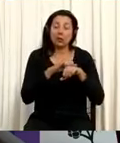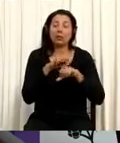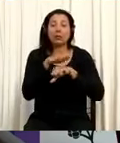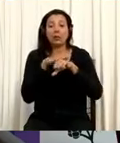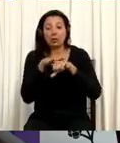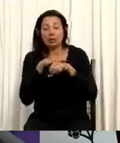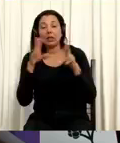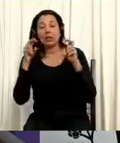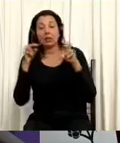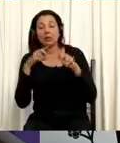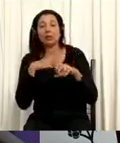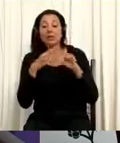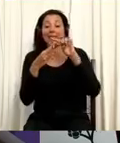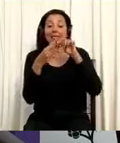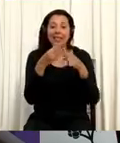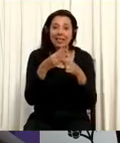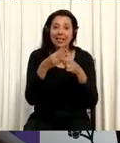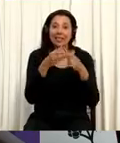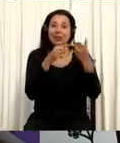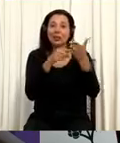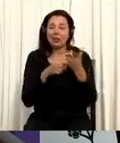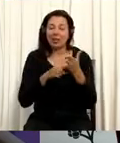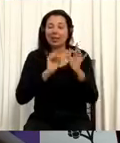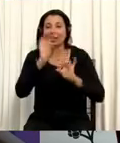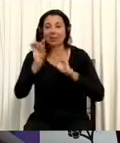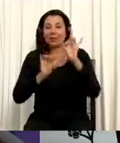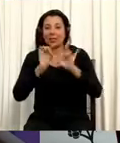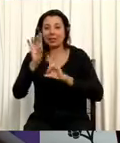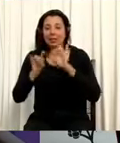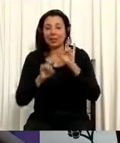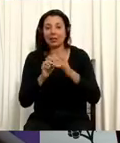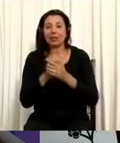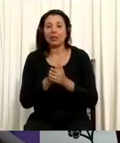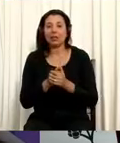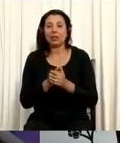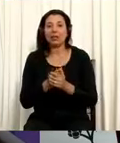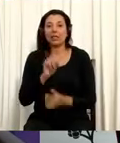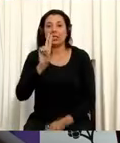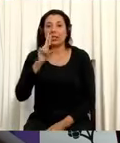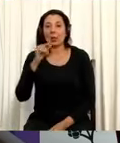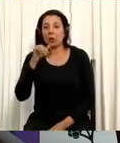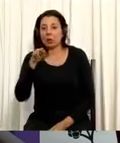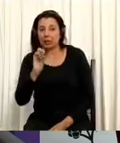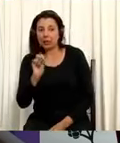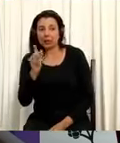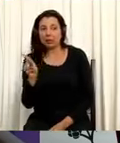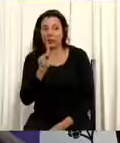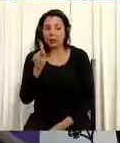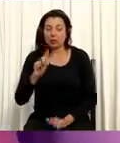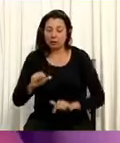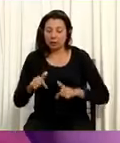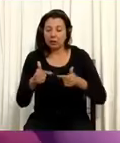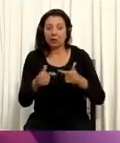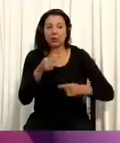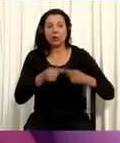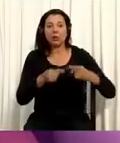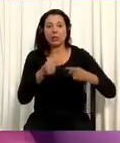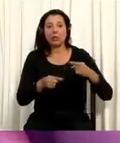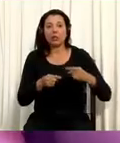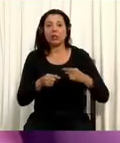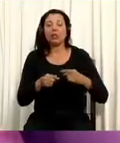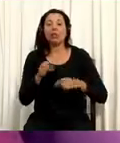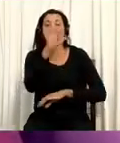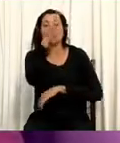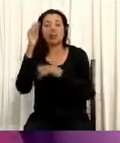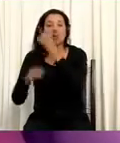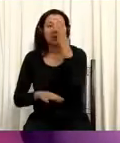esse assunto, estou com 3 convidadas muito especiais, que é a Yolanda Rocha, professora militante na política ambiental,